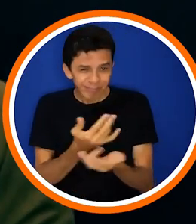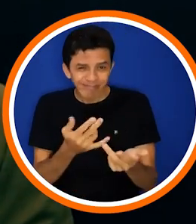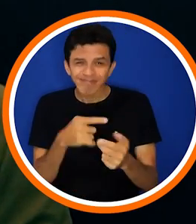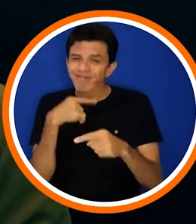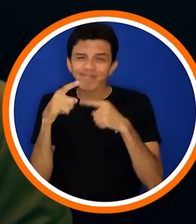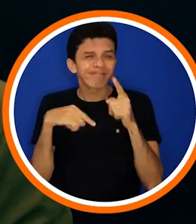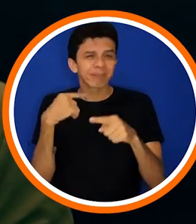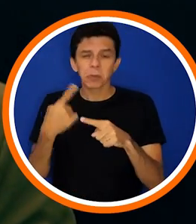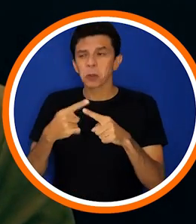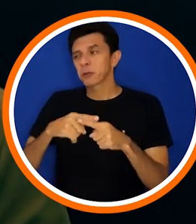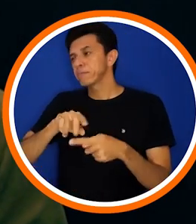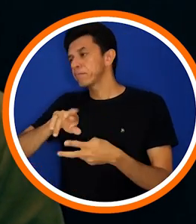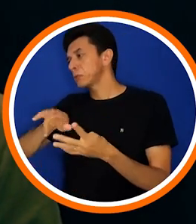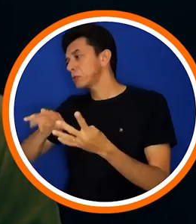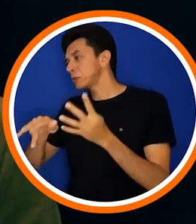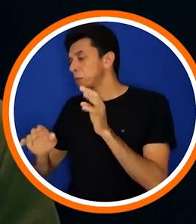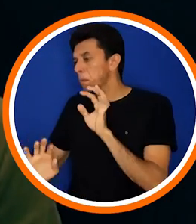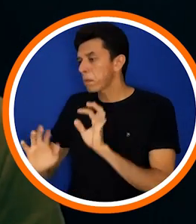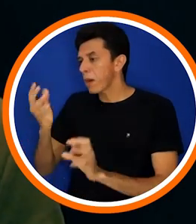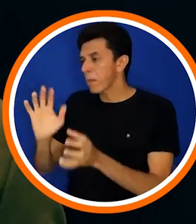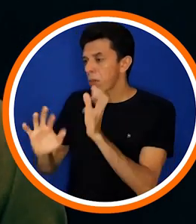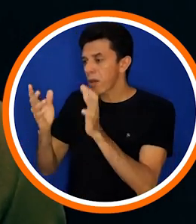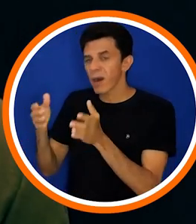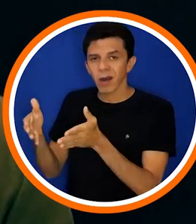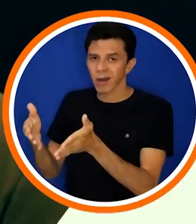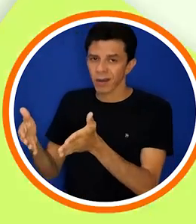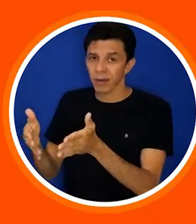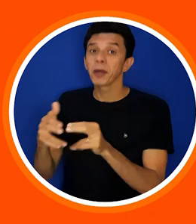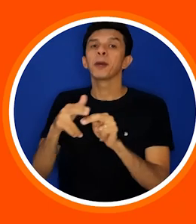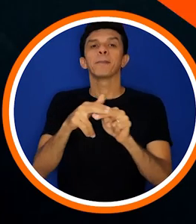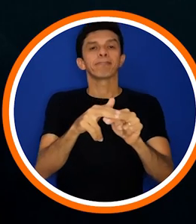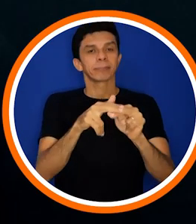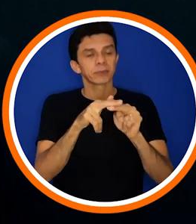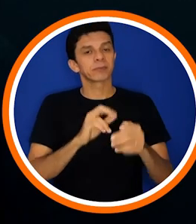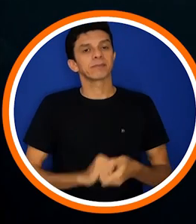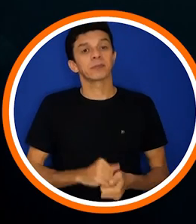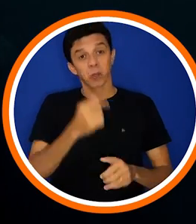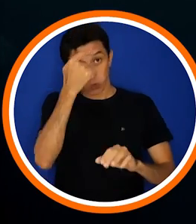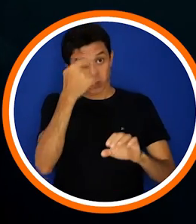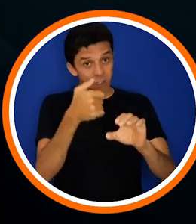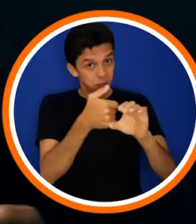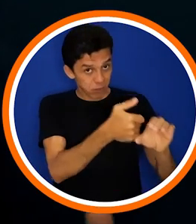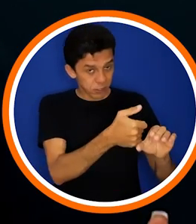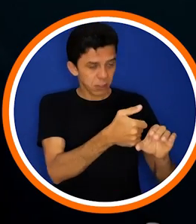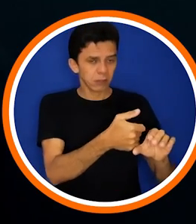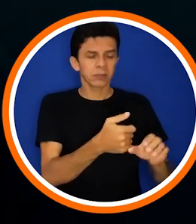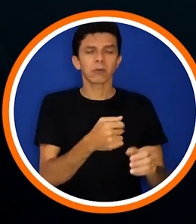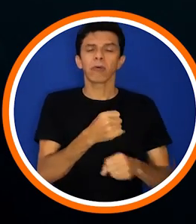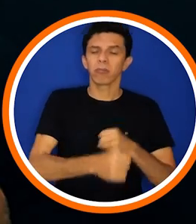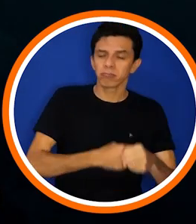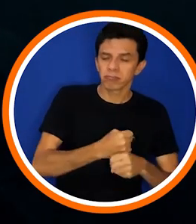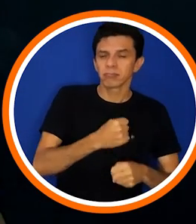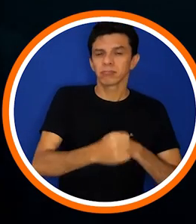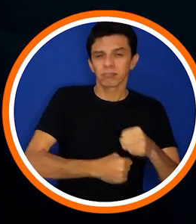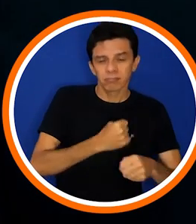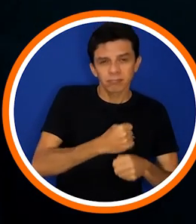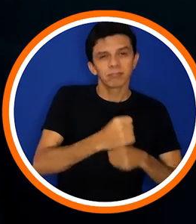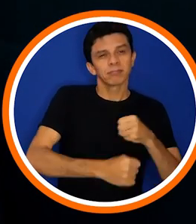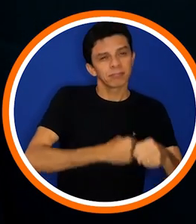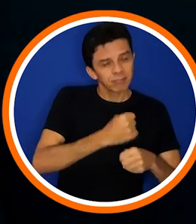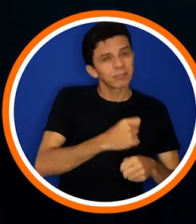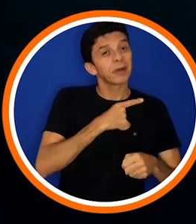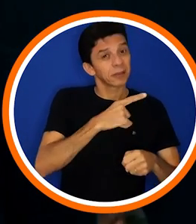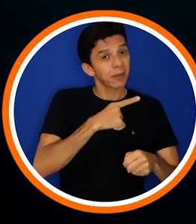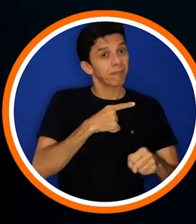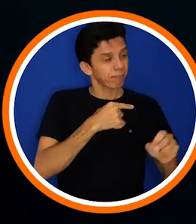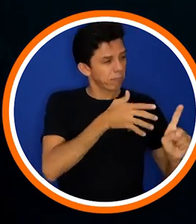com qualidade devido a uma série de fatores que acabam surgindo no meio do caminho. E é por isso que a Consciência Cristã realiza todos os anos,